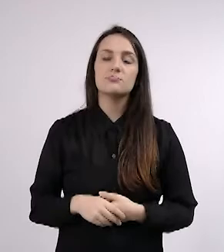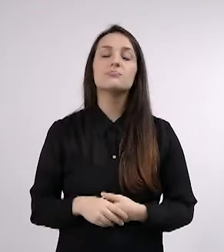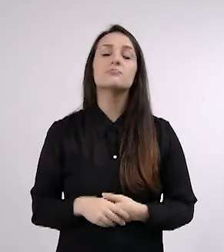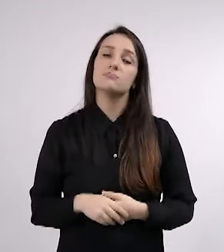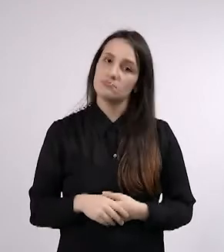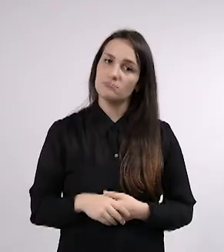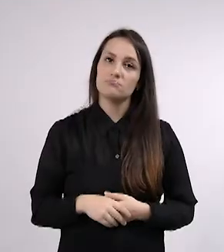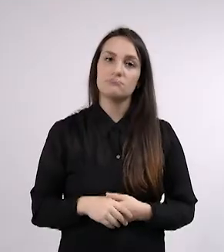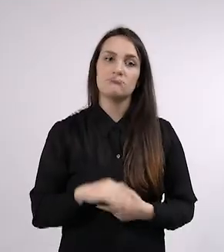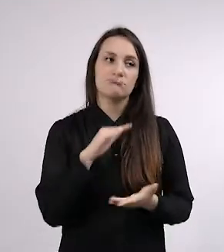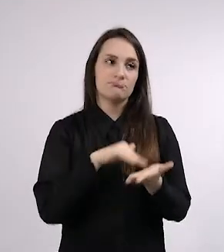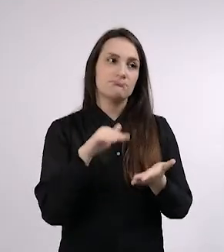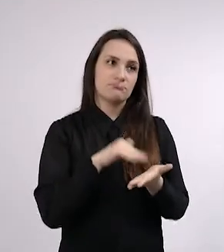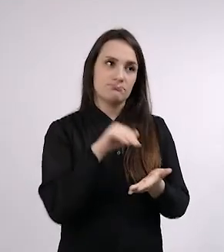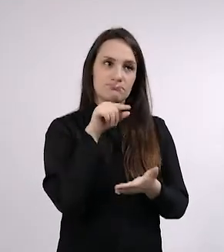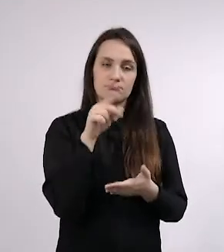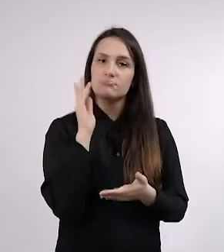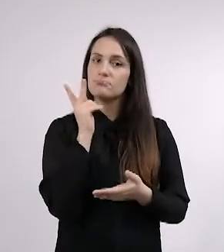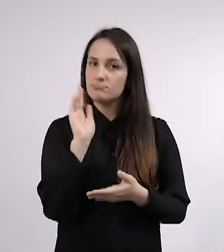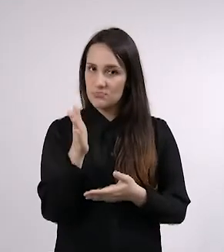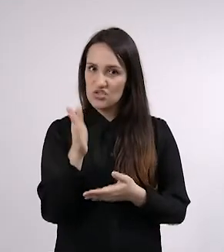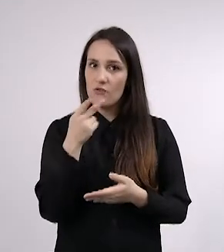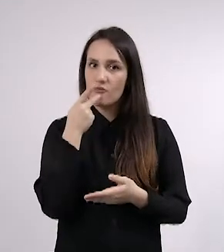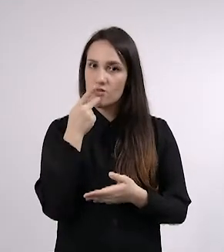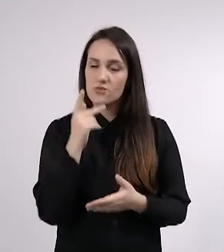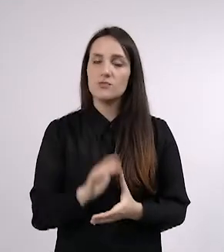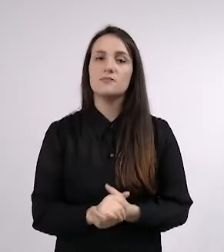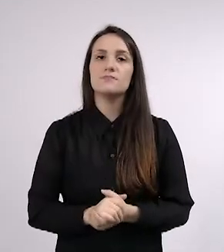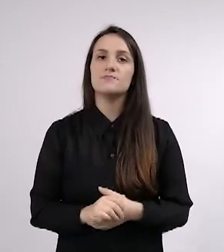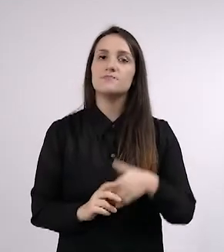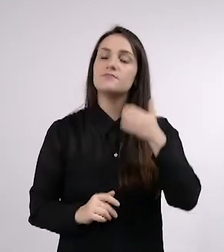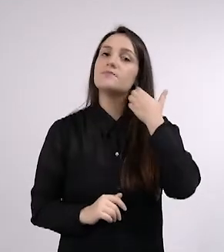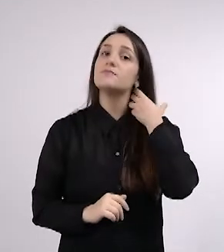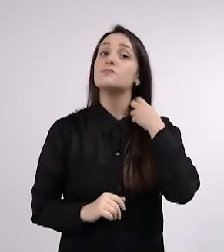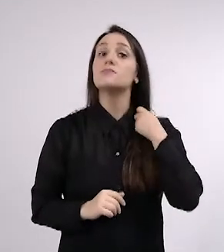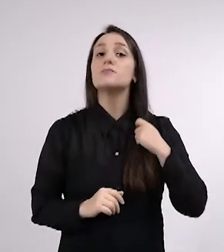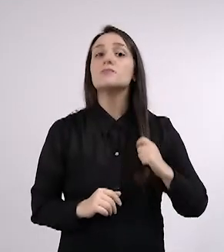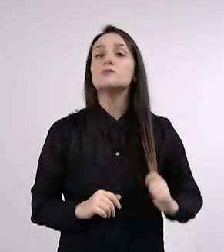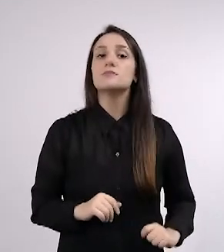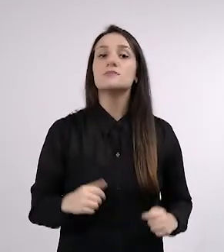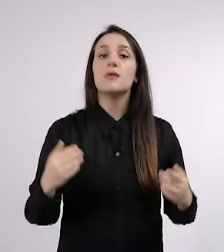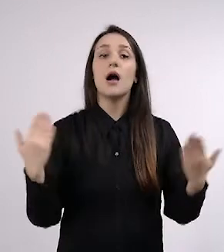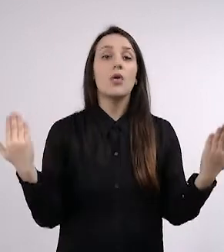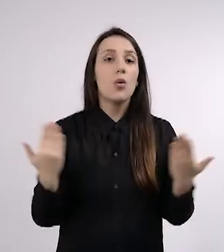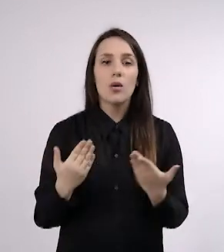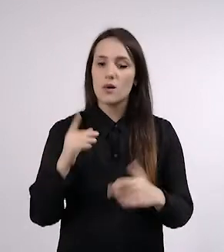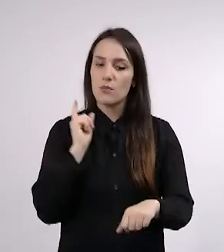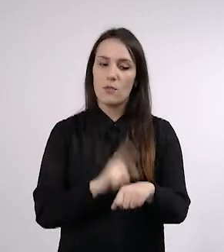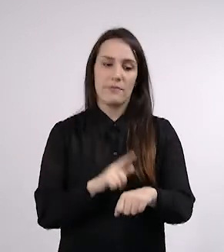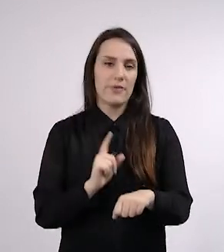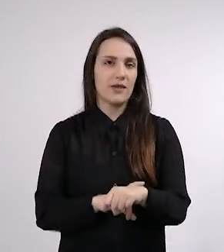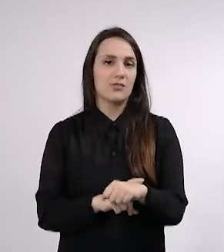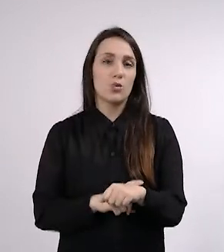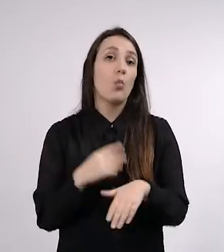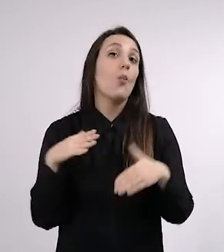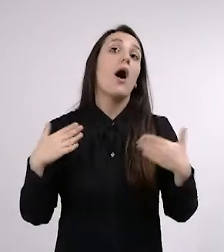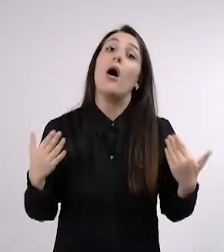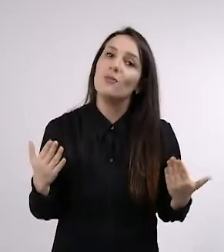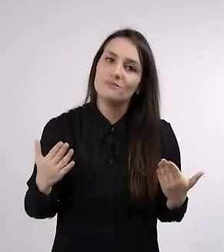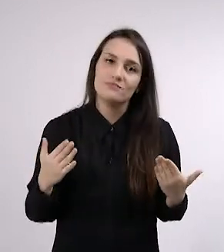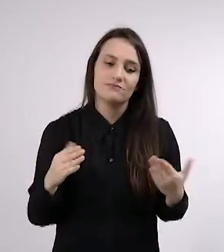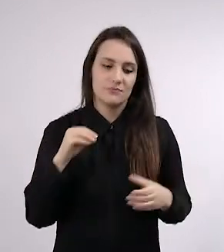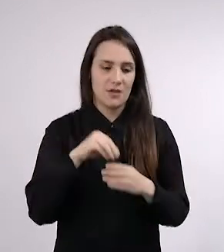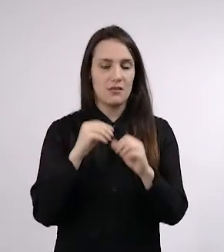diz o secretário, a gente tem que viver a realidade do momento, da atual. Então,